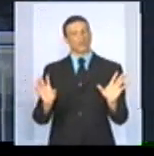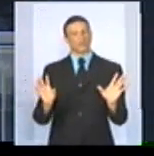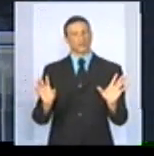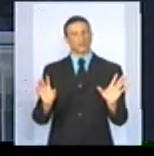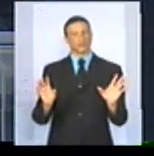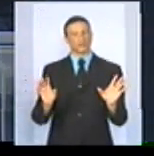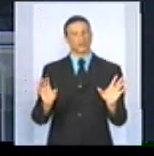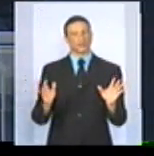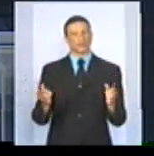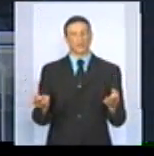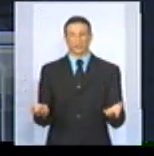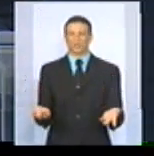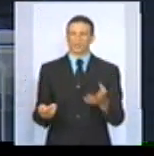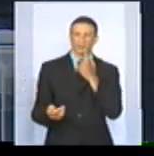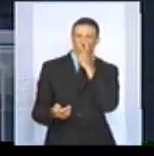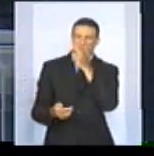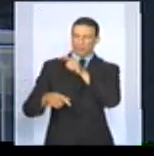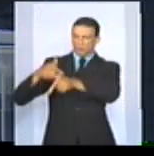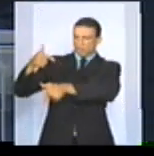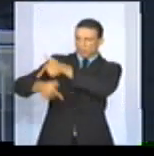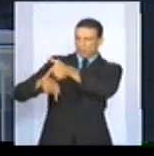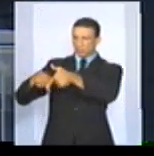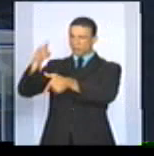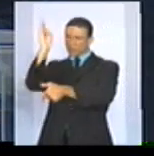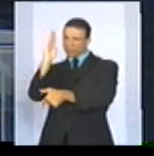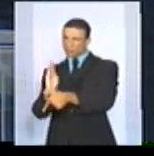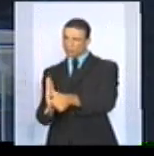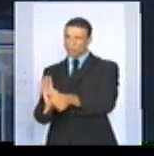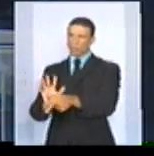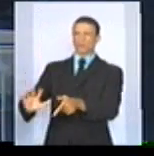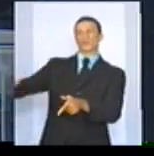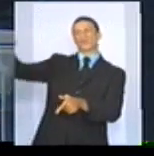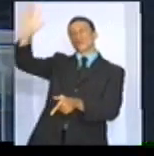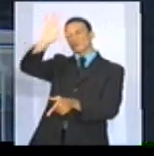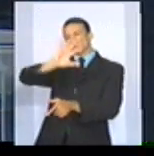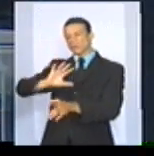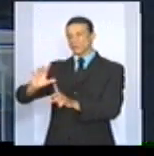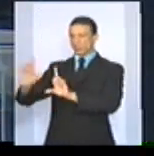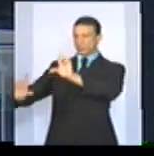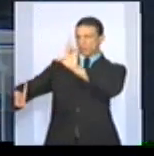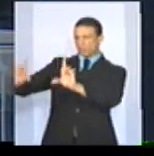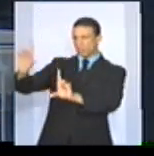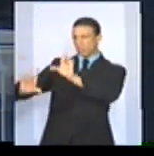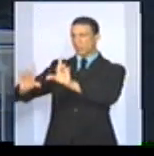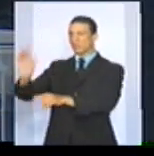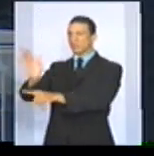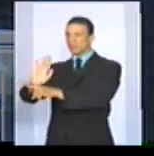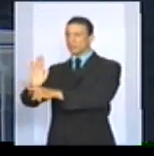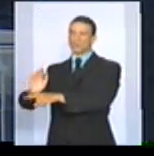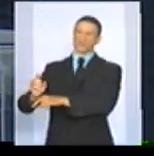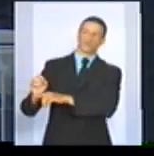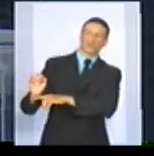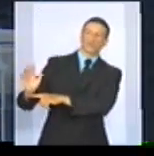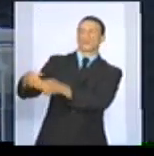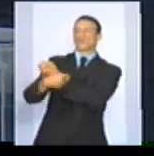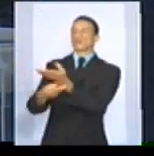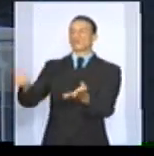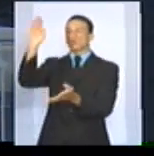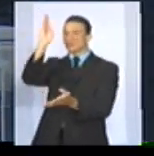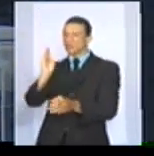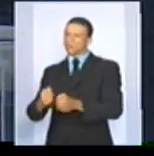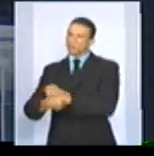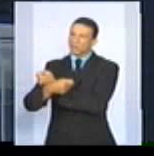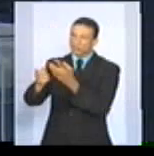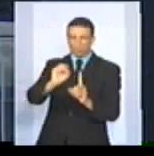sabido o quanto o mercado brasileiro asfixia a circulação do conteúdo de produção nacional, impedindo que a sociedade